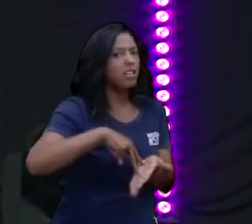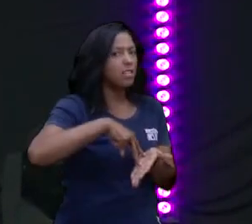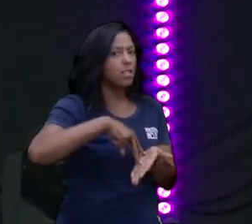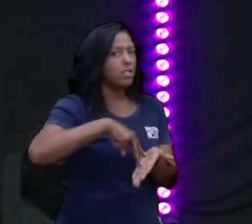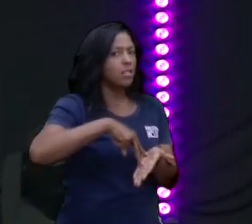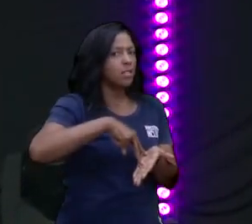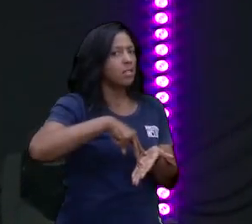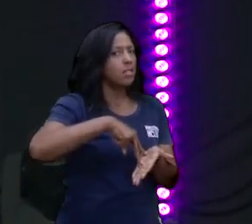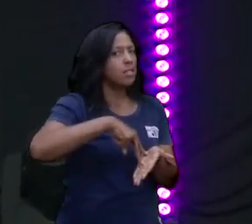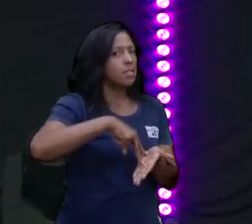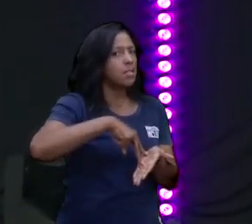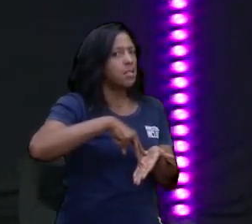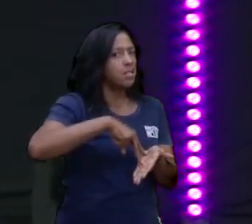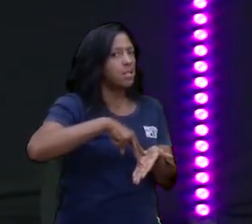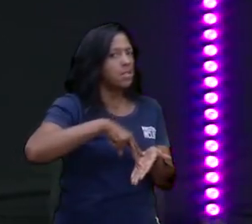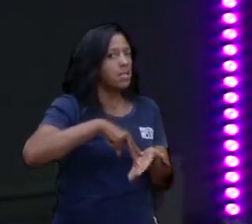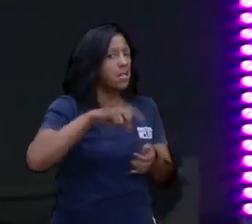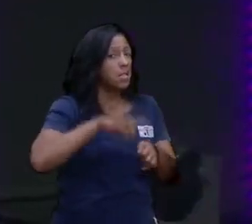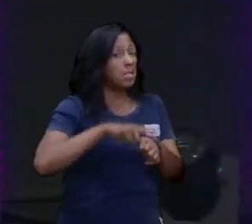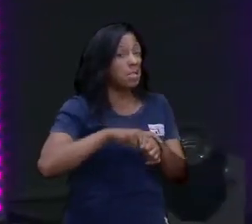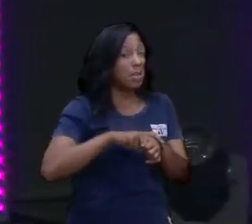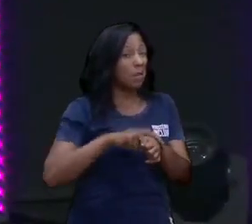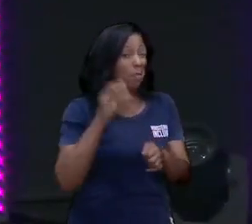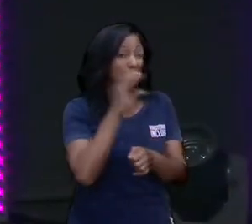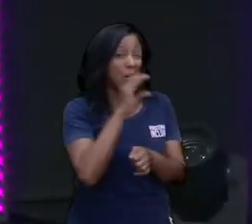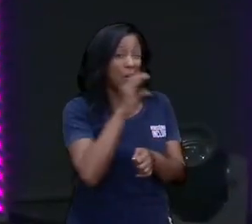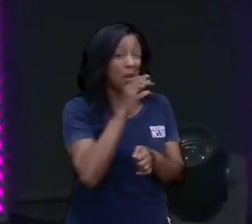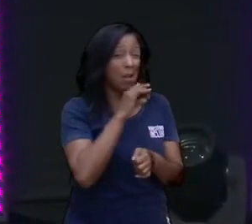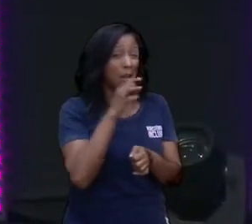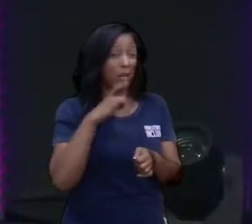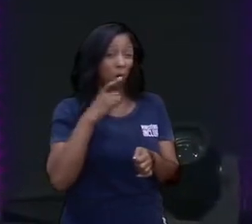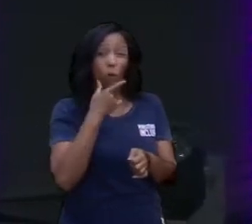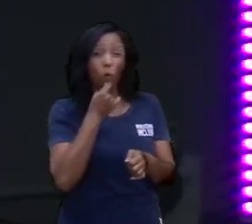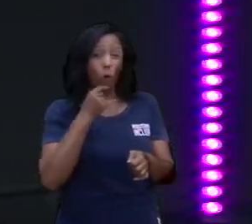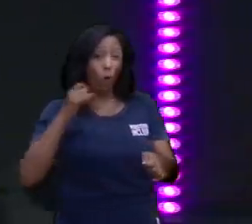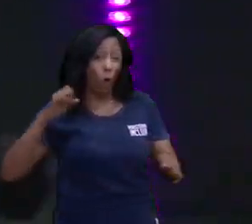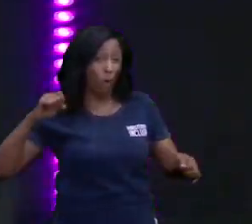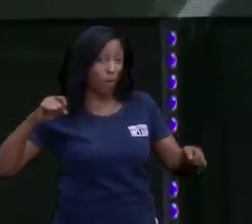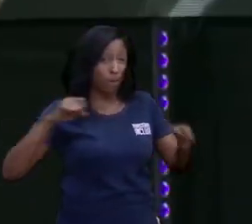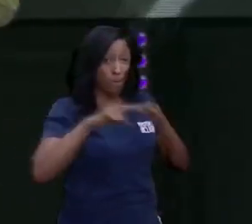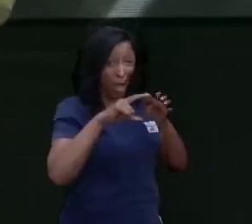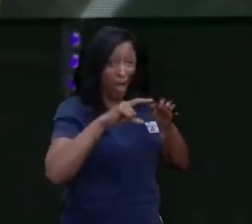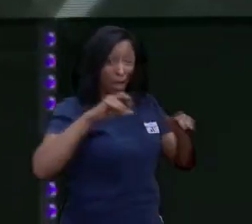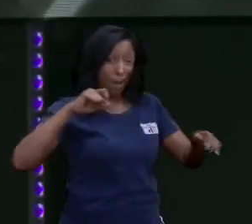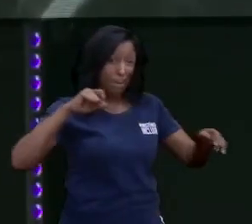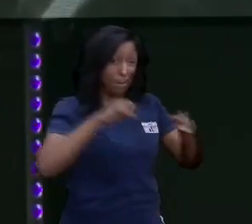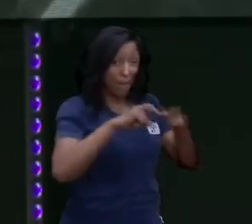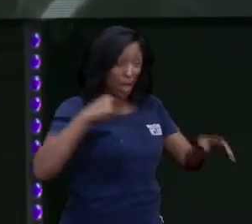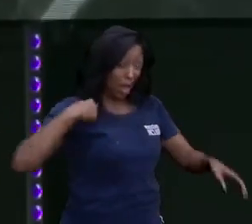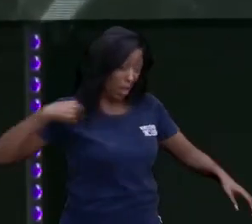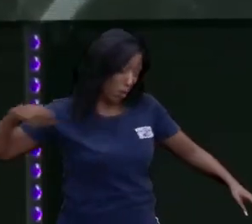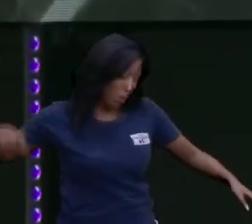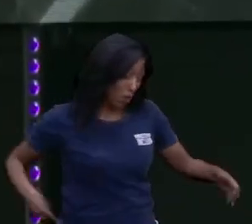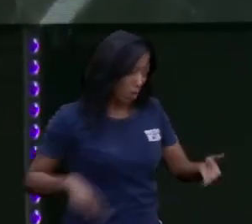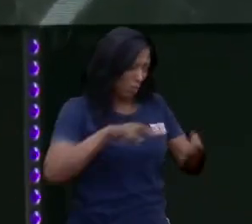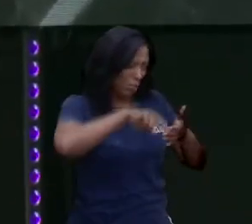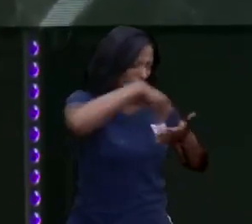a meses fração de segundo que eu tomei um chute por trás o espírito santo falou você é